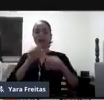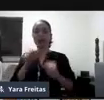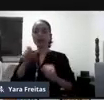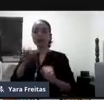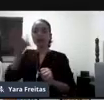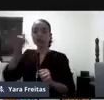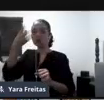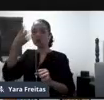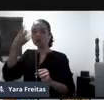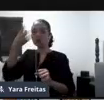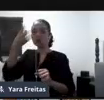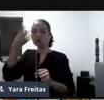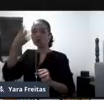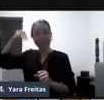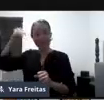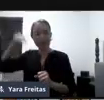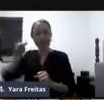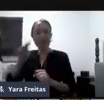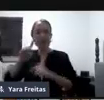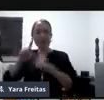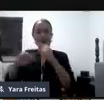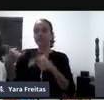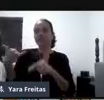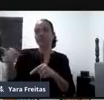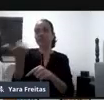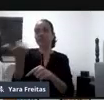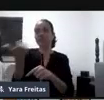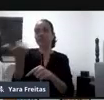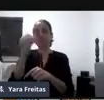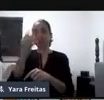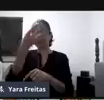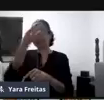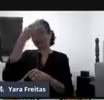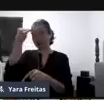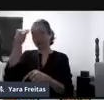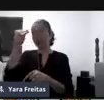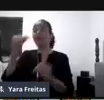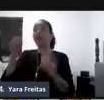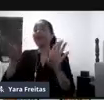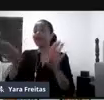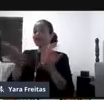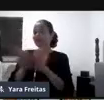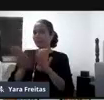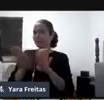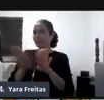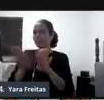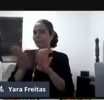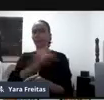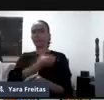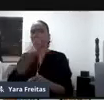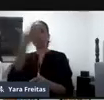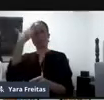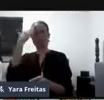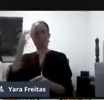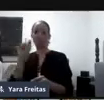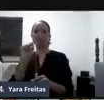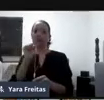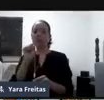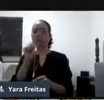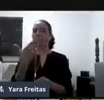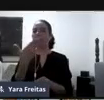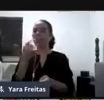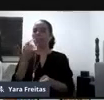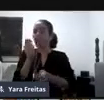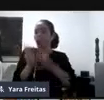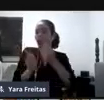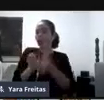lá quando tiver mais de 60 anos. E além disso, a gente sabe que o melhor controle da